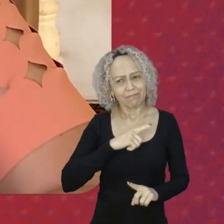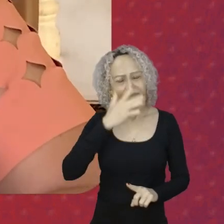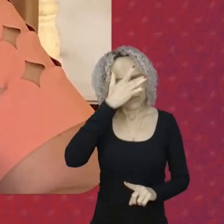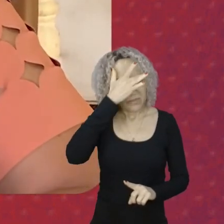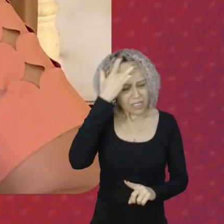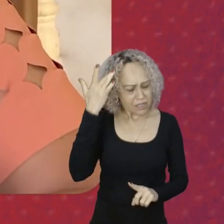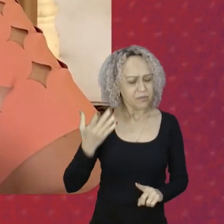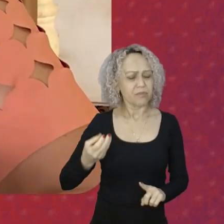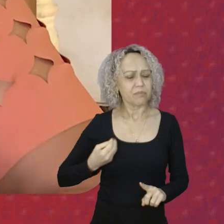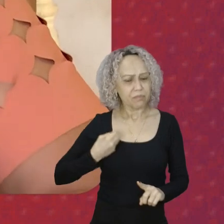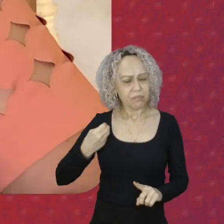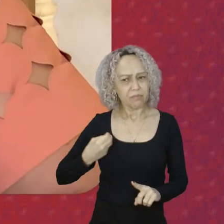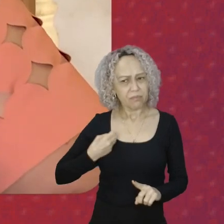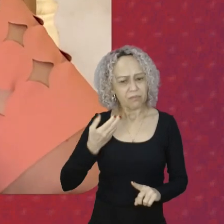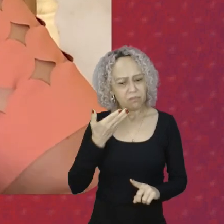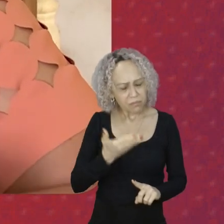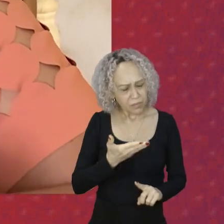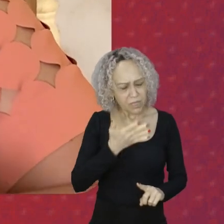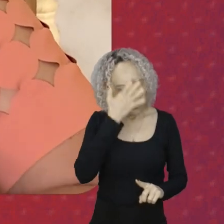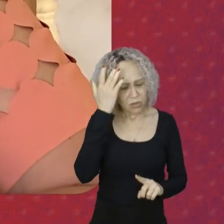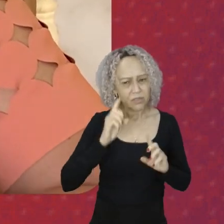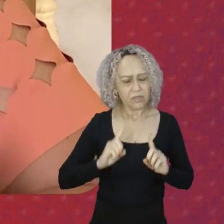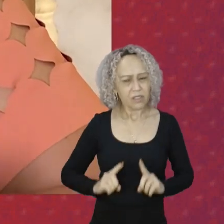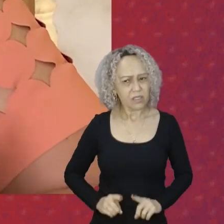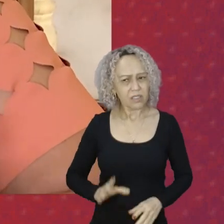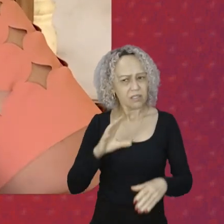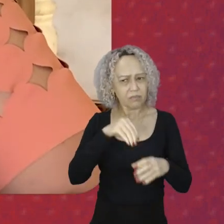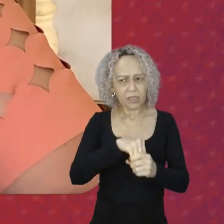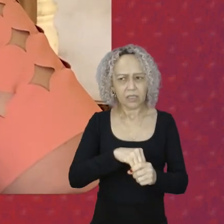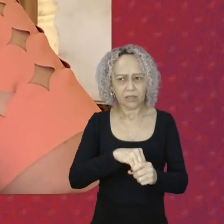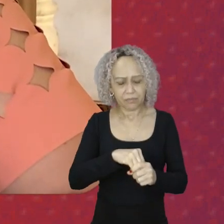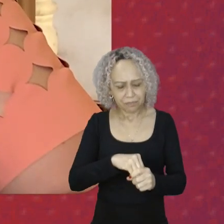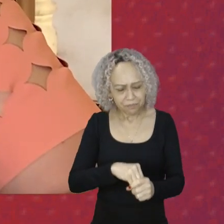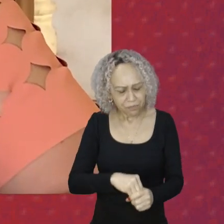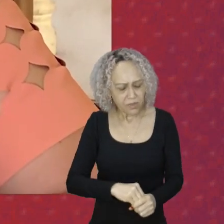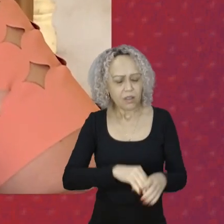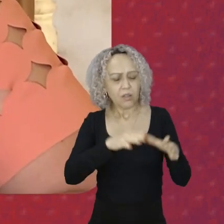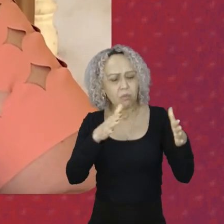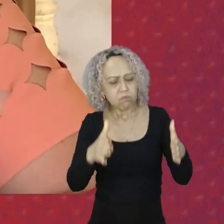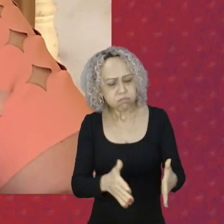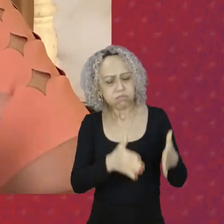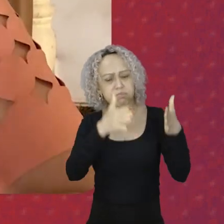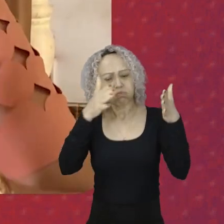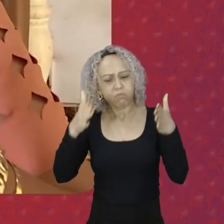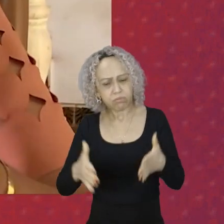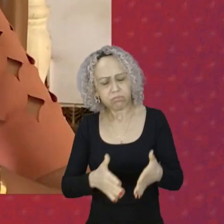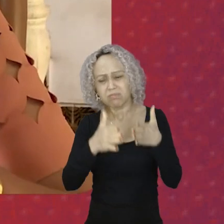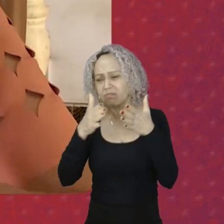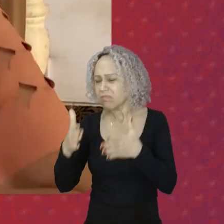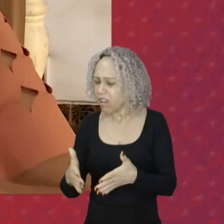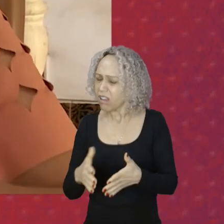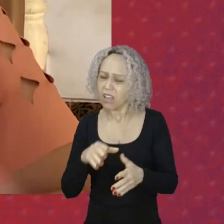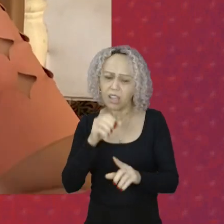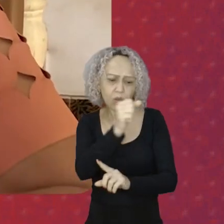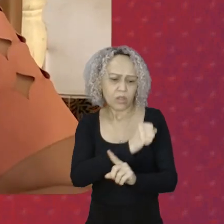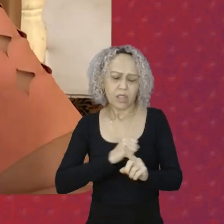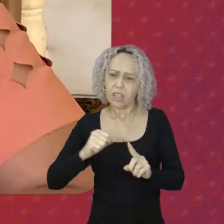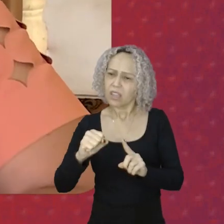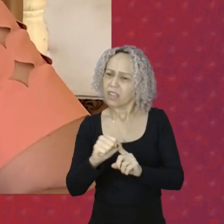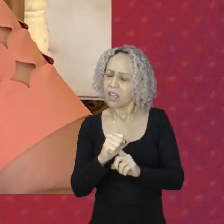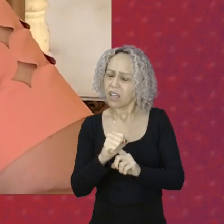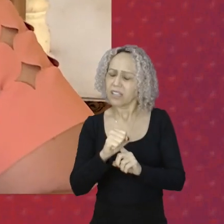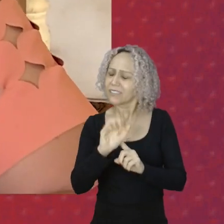construiu modos diversos, mas sempre conviveu com as diferenças. O que são